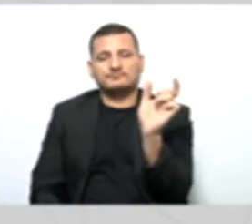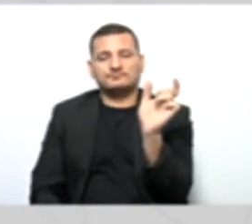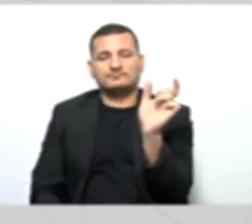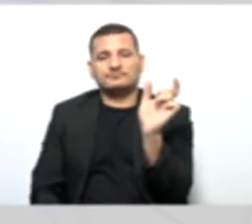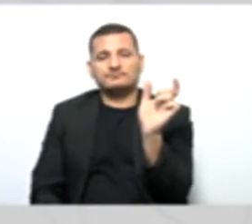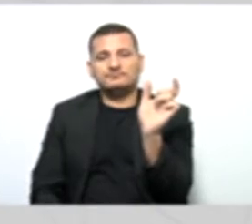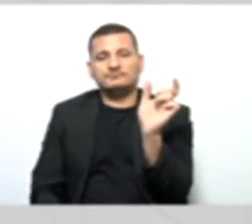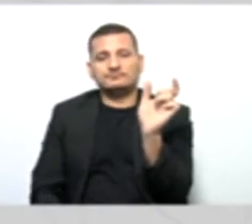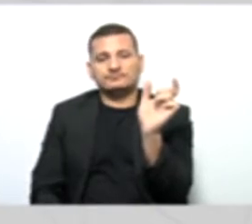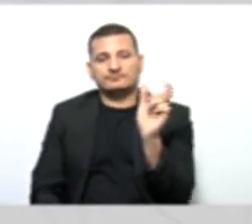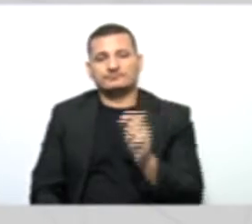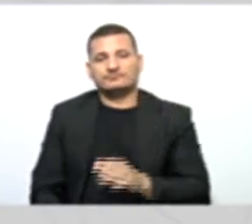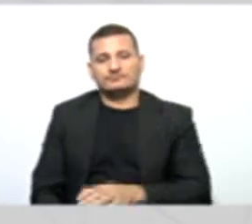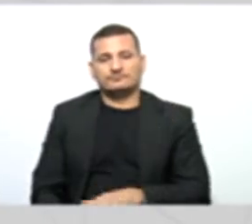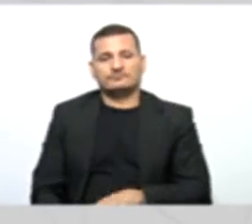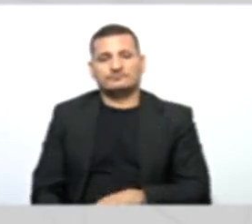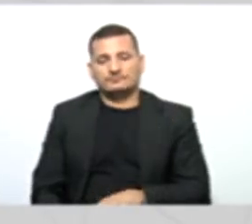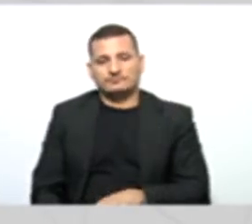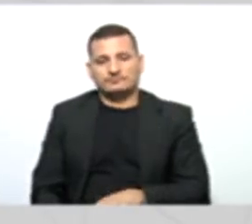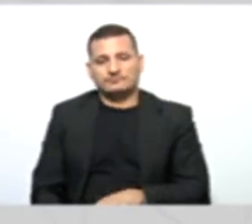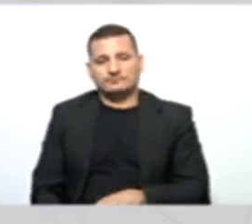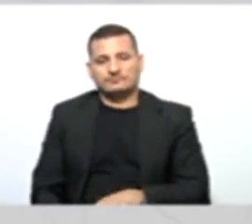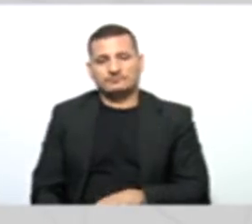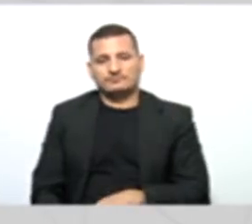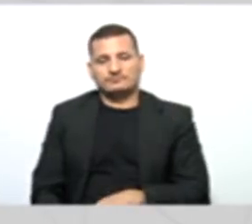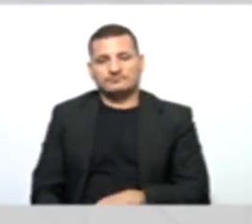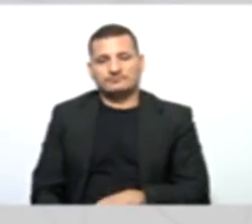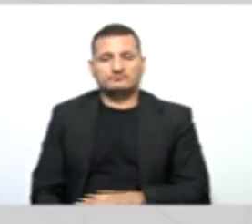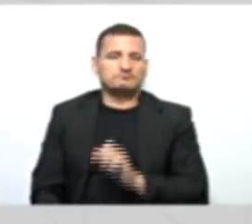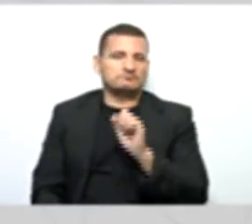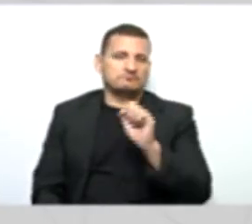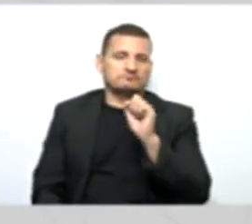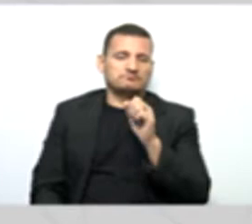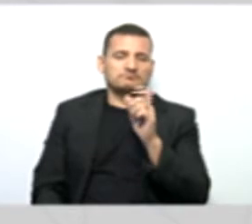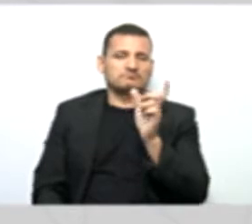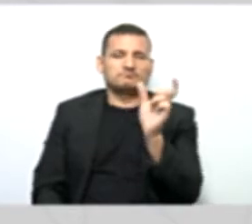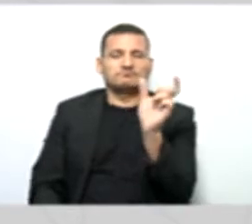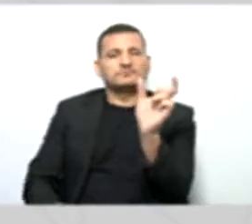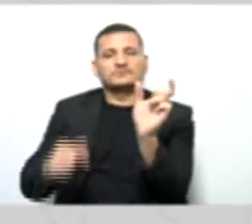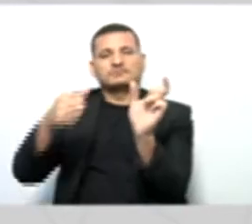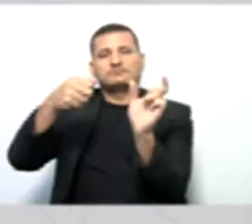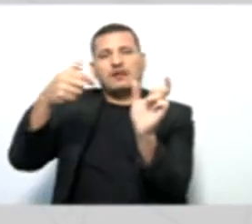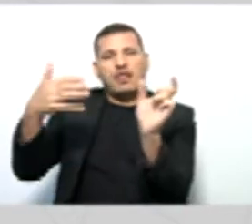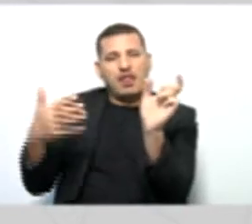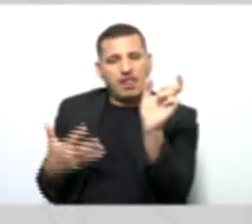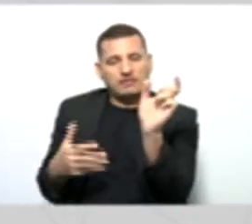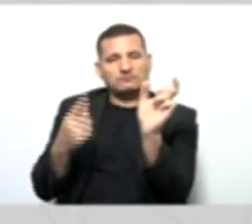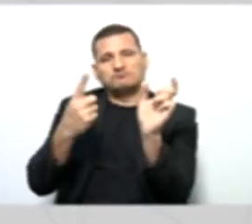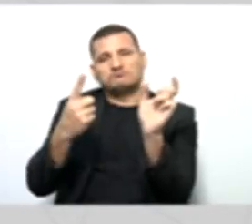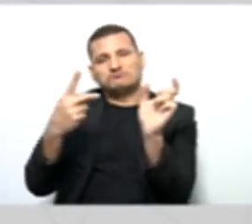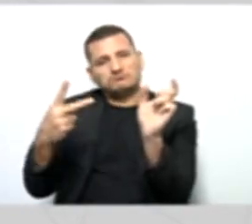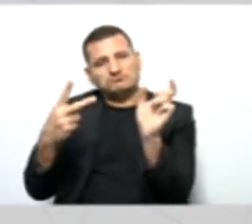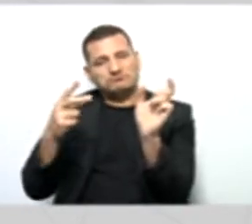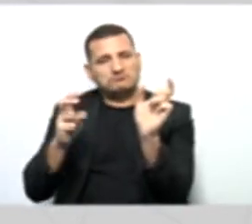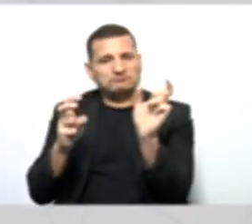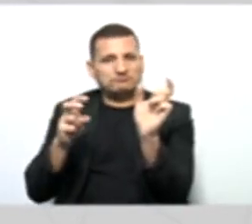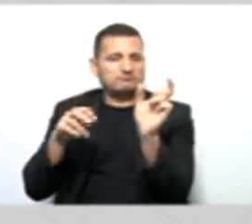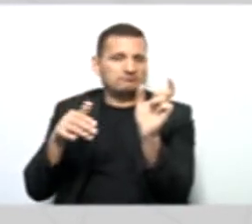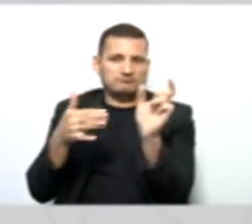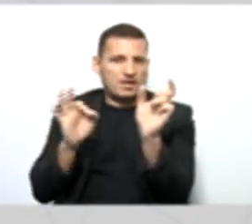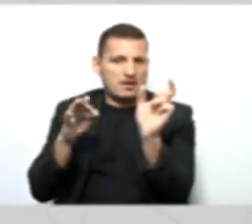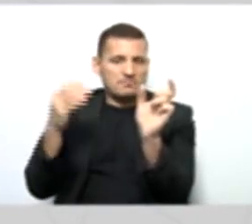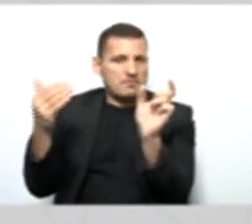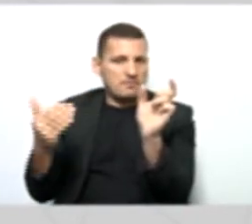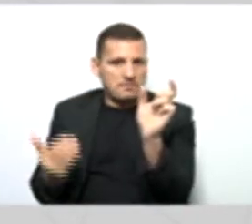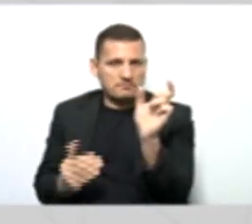genérica, certo? Nós poderíamos criar 1, 2, 5, 10, vários objetos cadeiras. Por exemplo, nós poderíamos ter uma cadeira